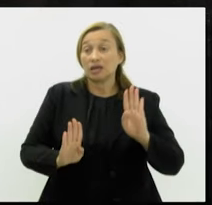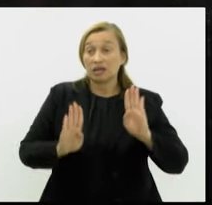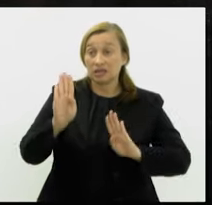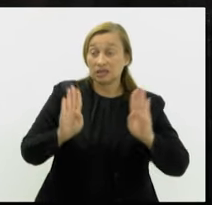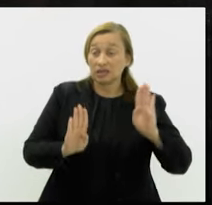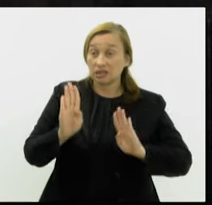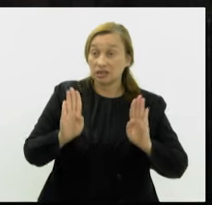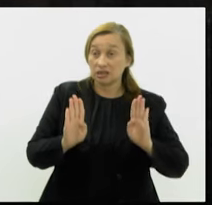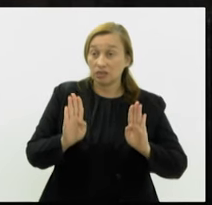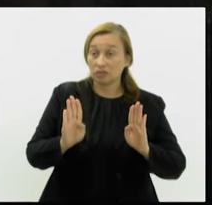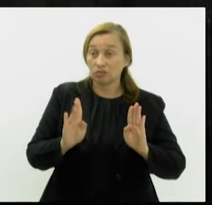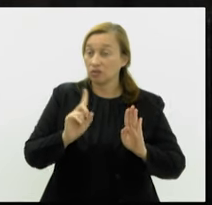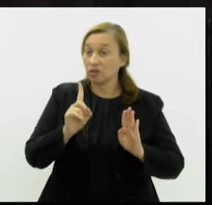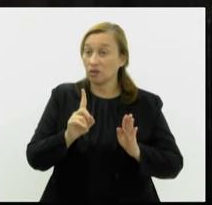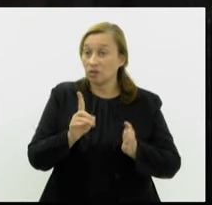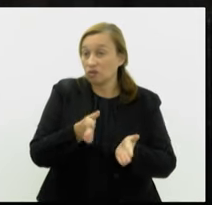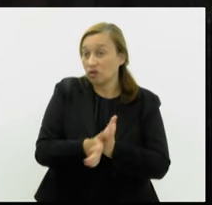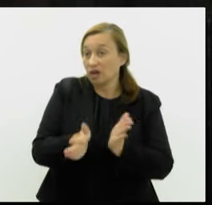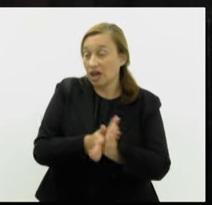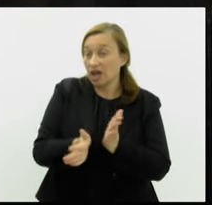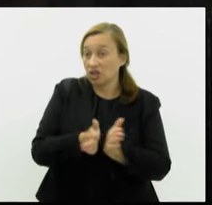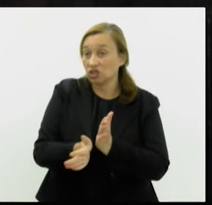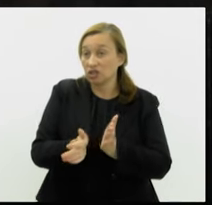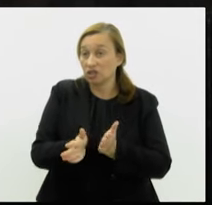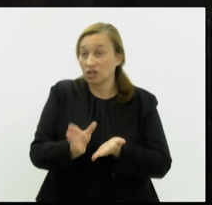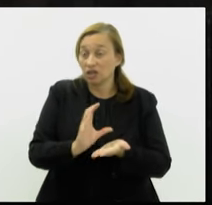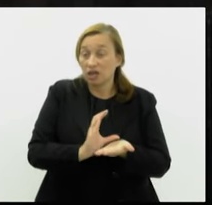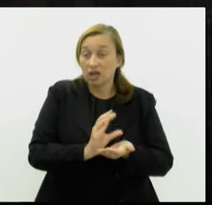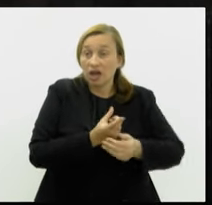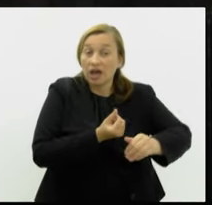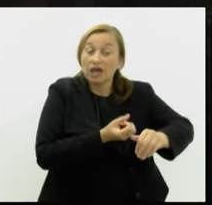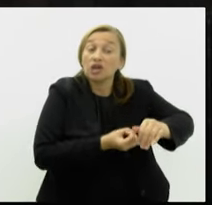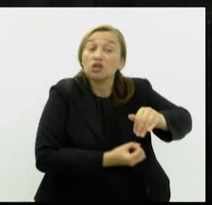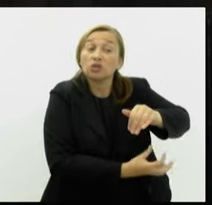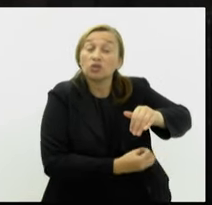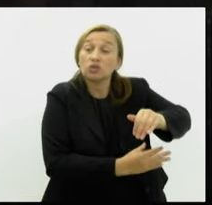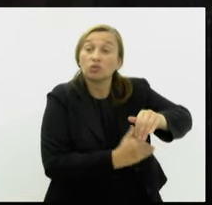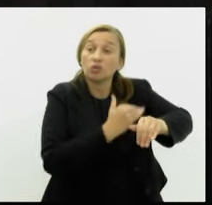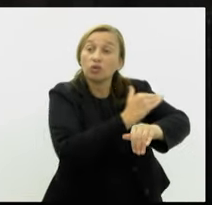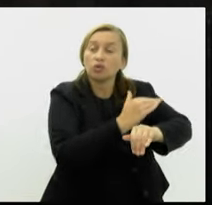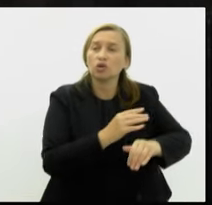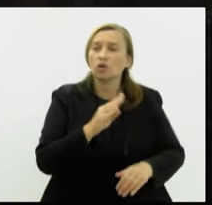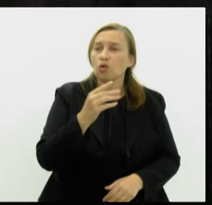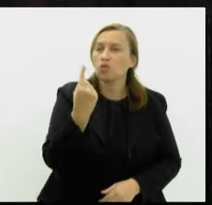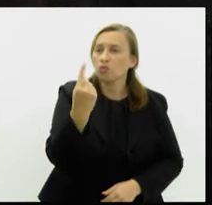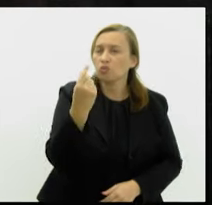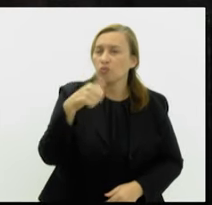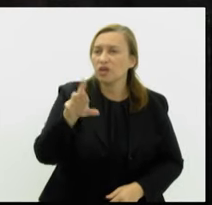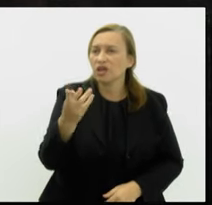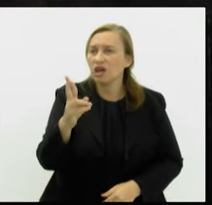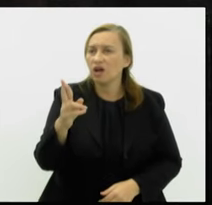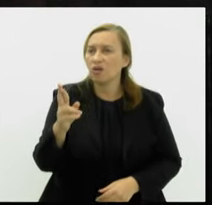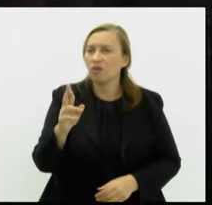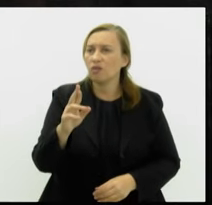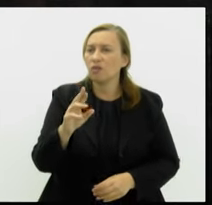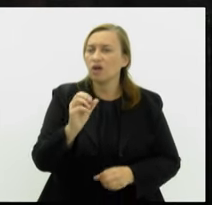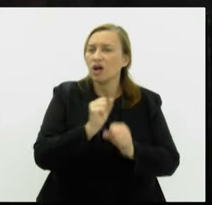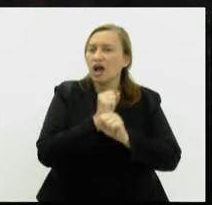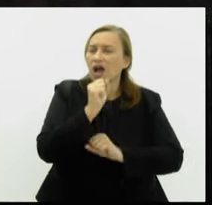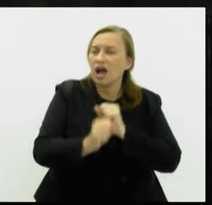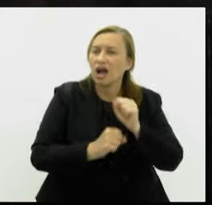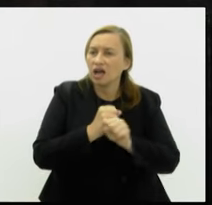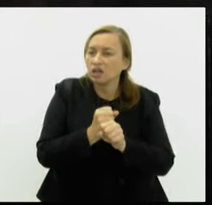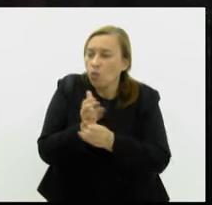E sobra onde? No recurso do fundo. 1 bilhão a cada ano, isso vai